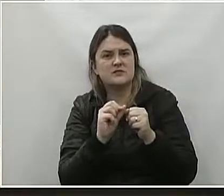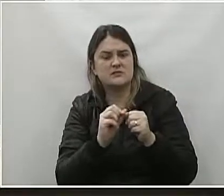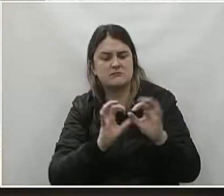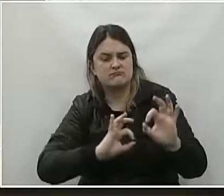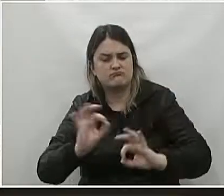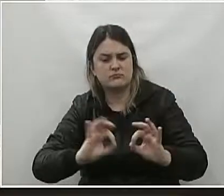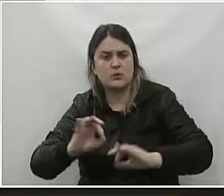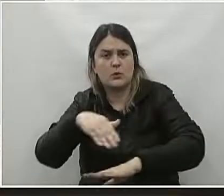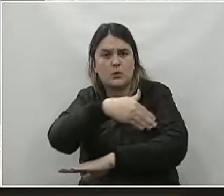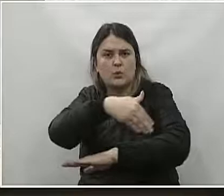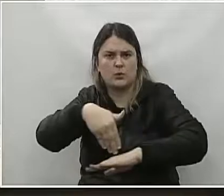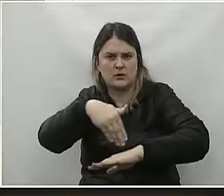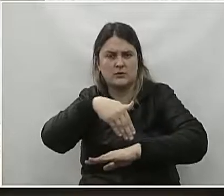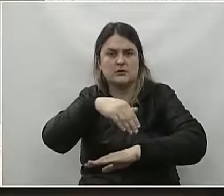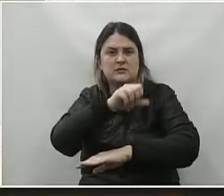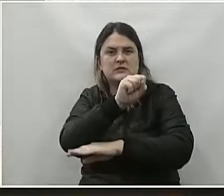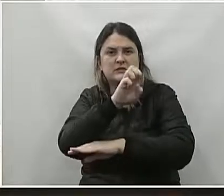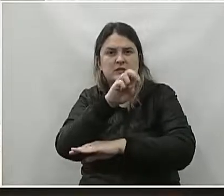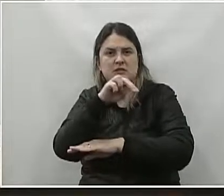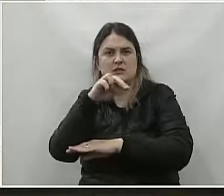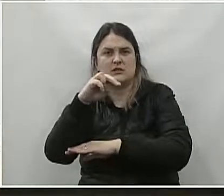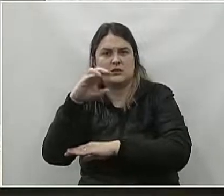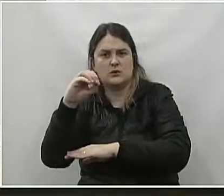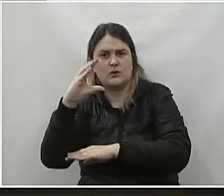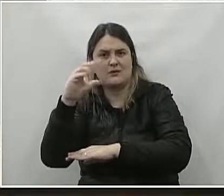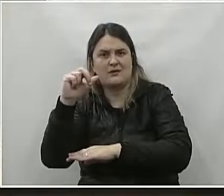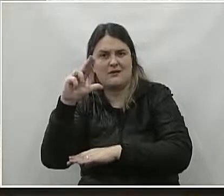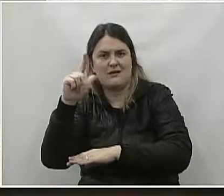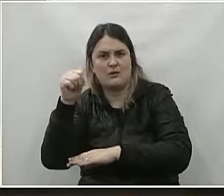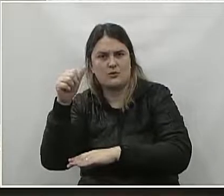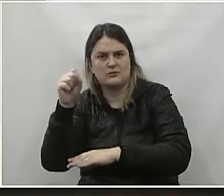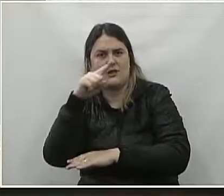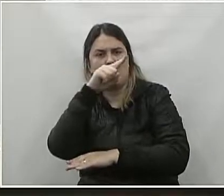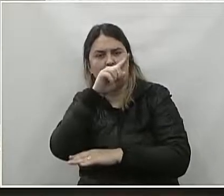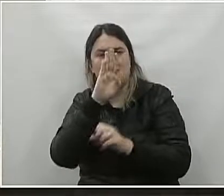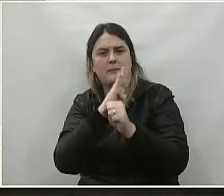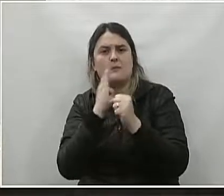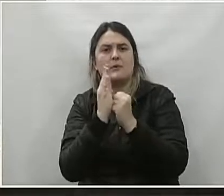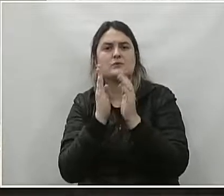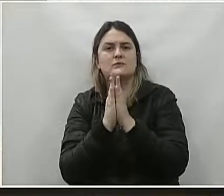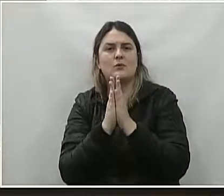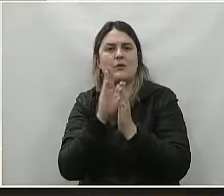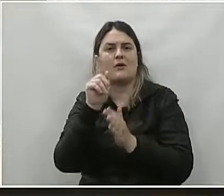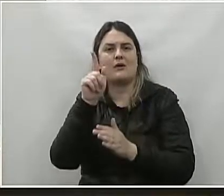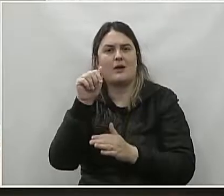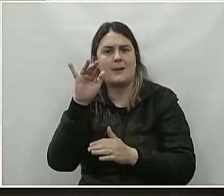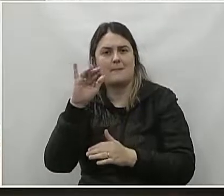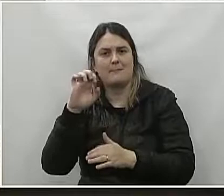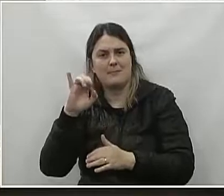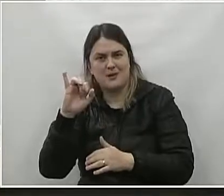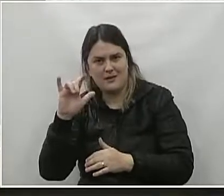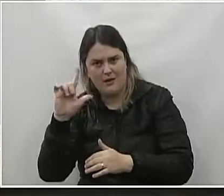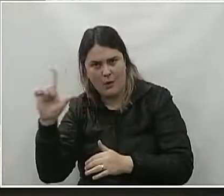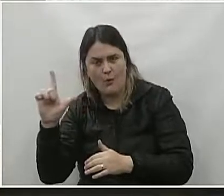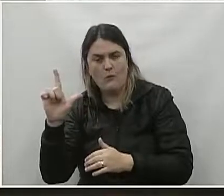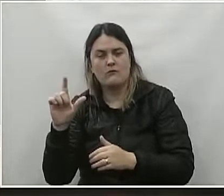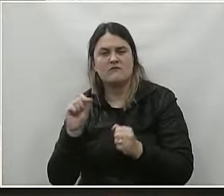de asfaltamento na rua Seno Carlos Muxfeld, do bairro São Gabriel,